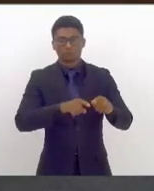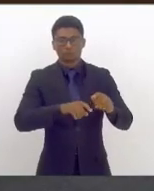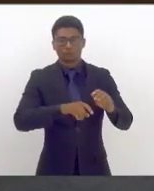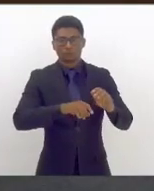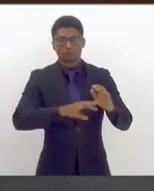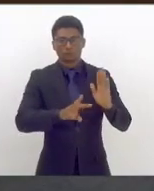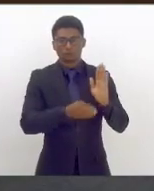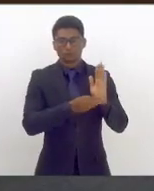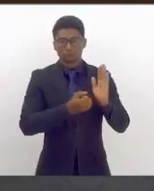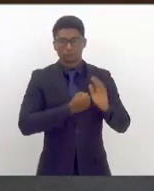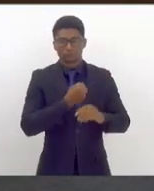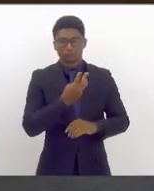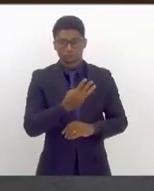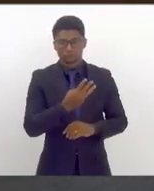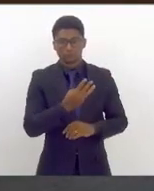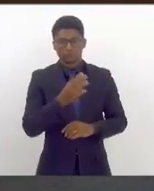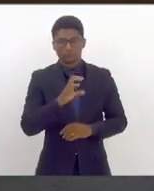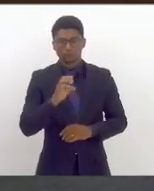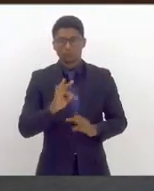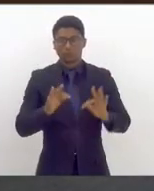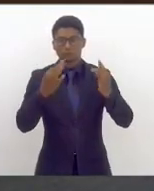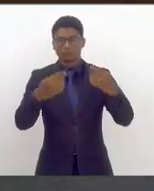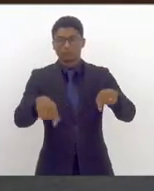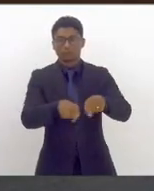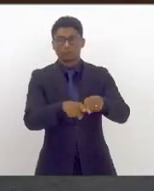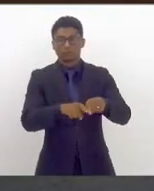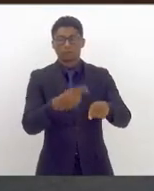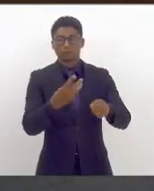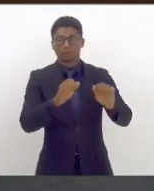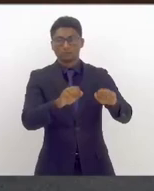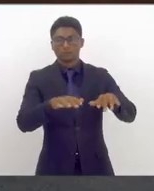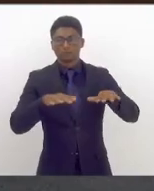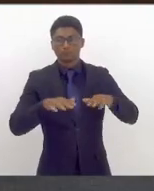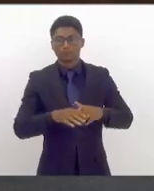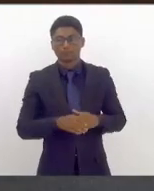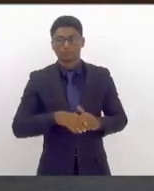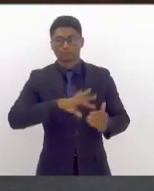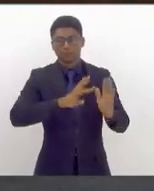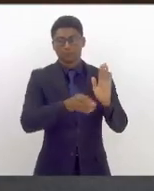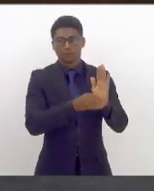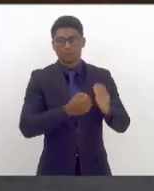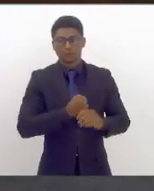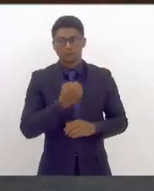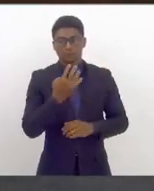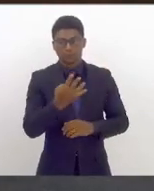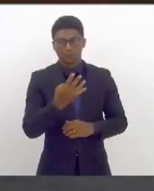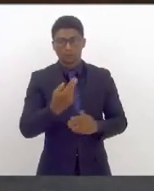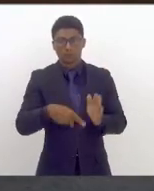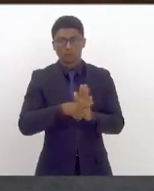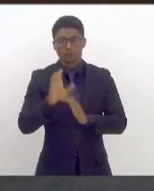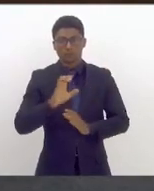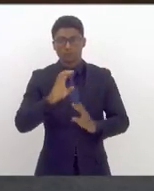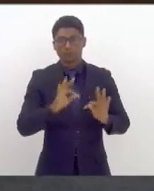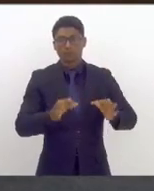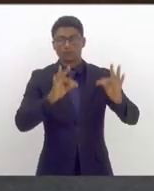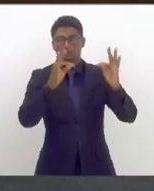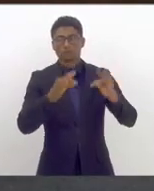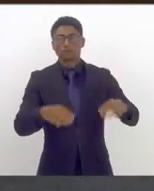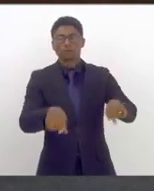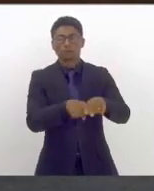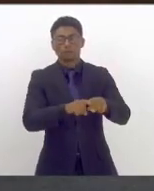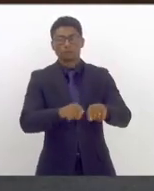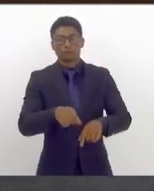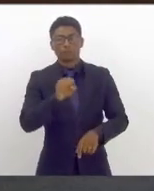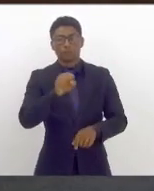da comissão de ciência e tecnologia e três de plenário favorável que submeter aglutinativas emendas quatro da comissão de ciência e tecnologia 8